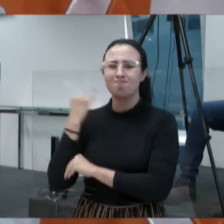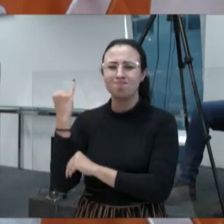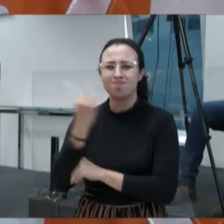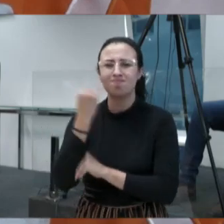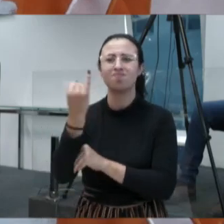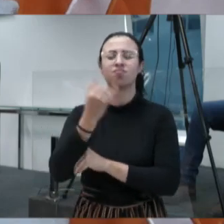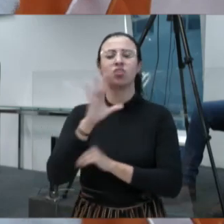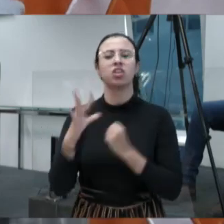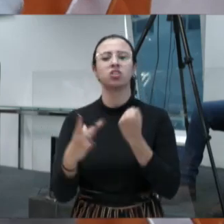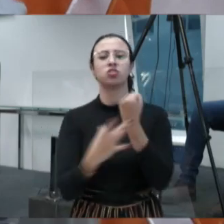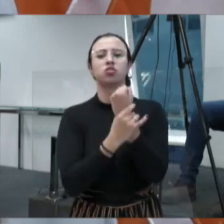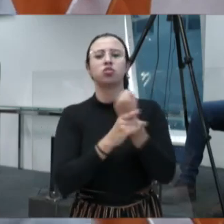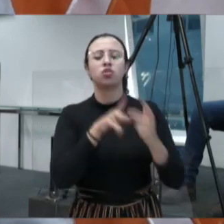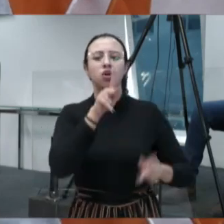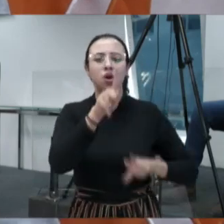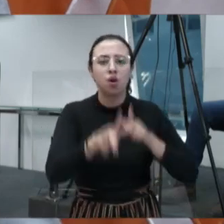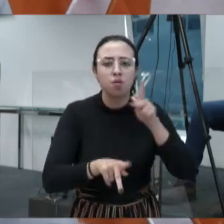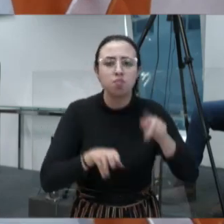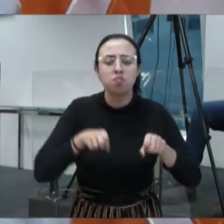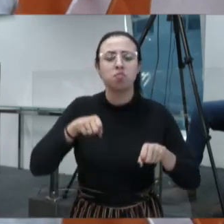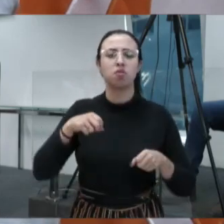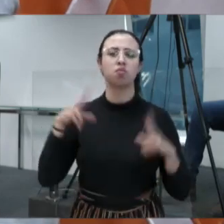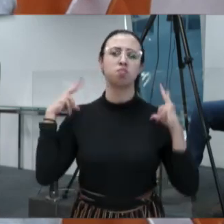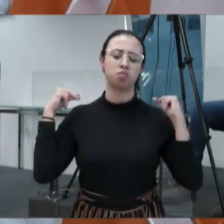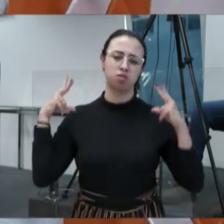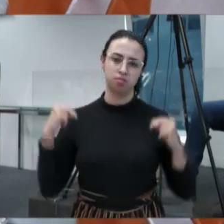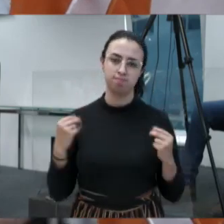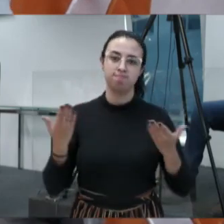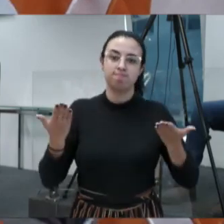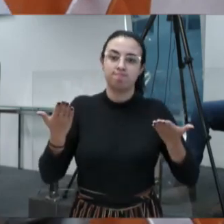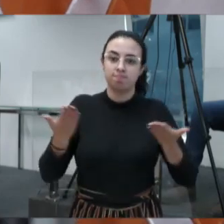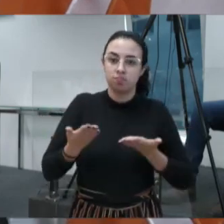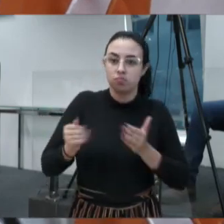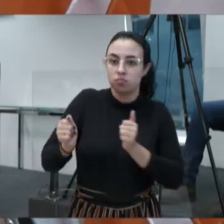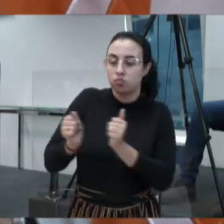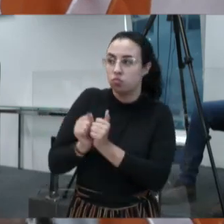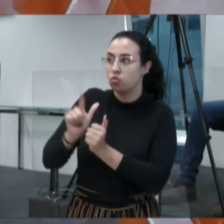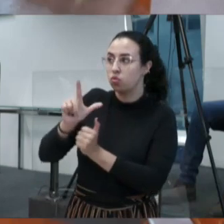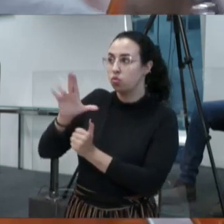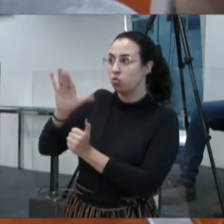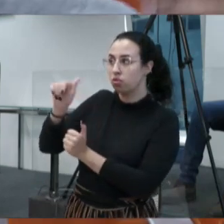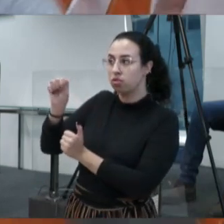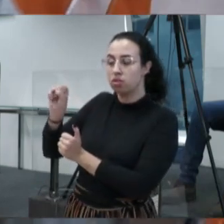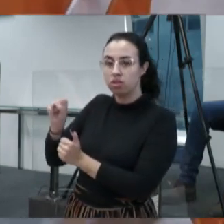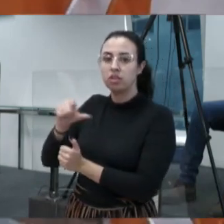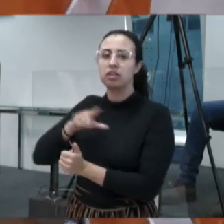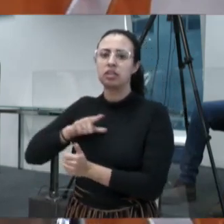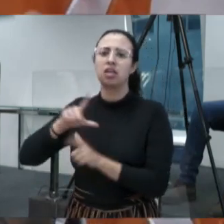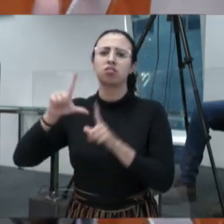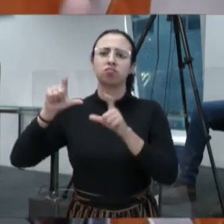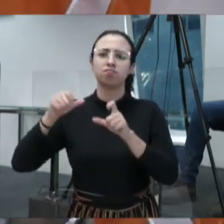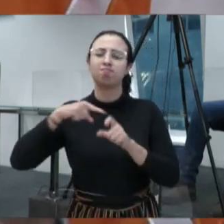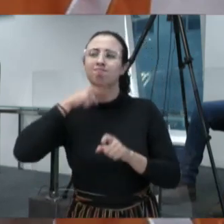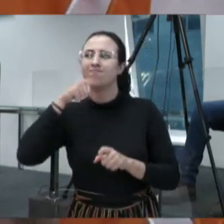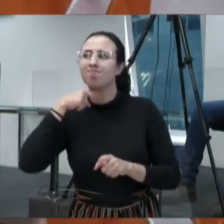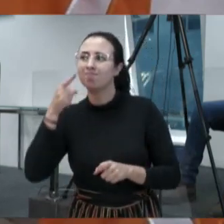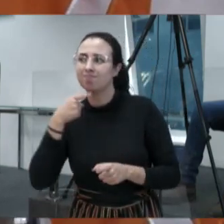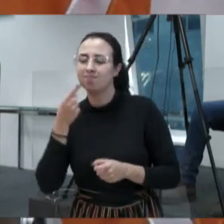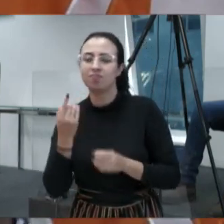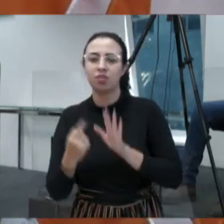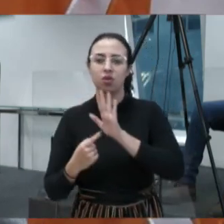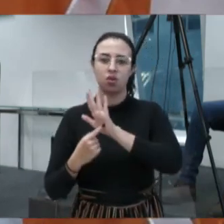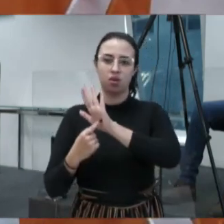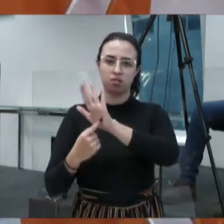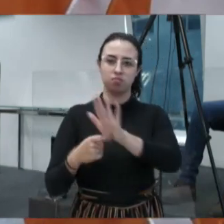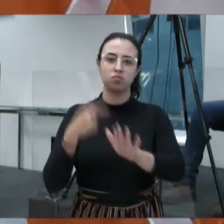para trazer segurança para todos os motoristas que transitam lá. E hoje, juntamente com o Lucas, a qual tem as imagens, não sei se deu tempo de colocar ainda,